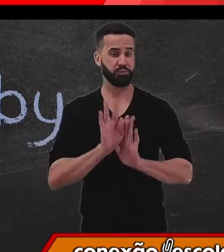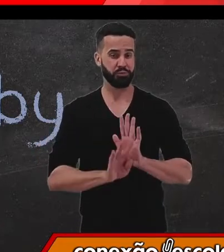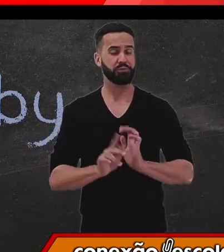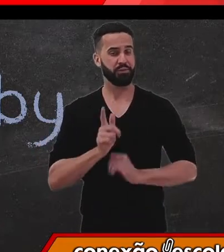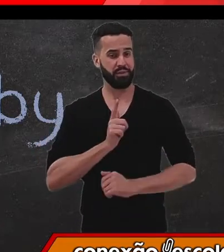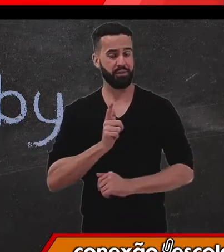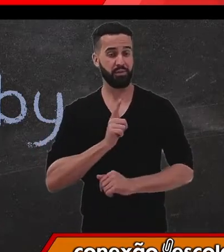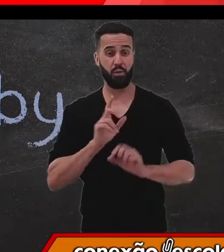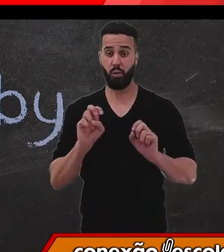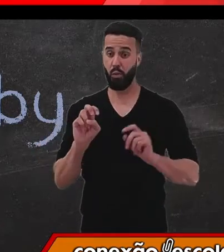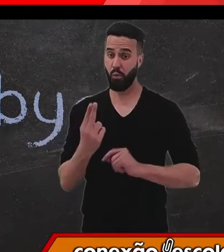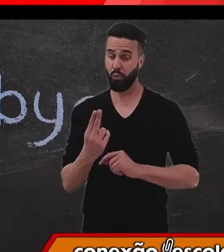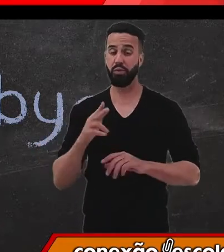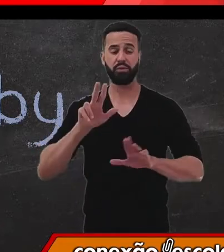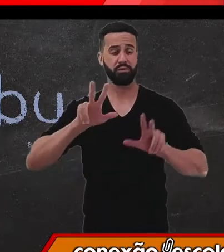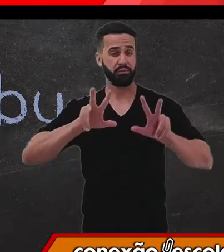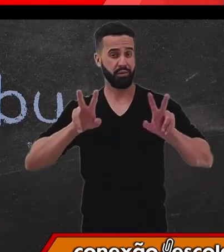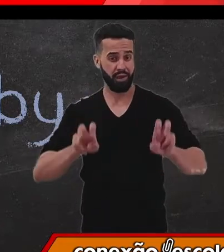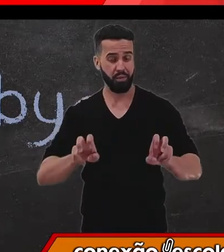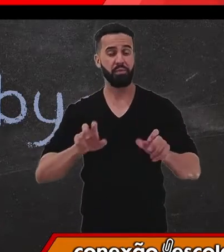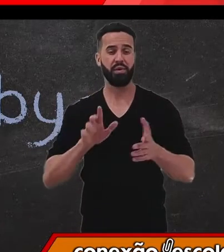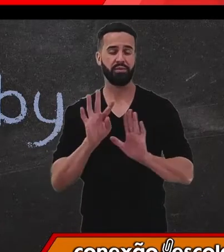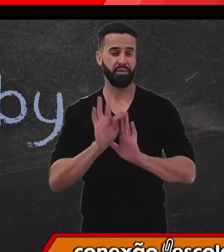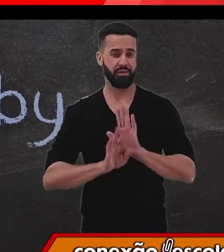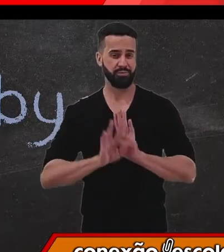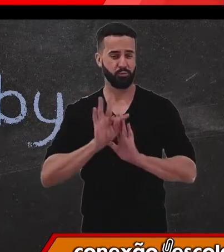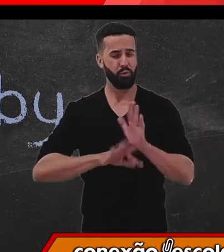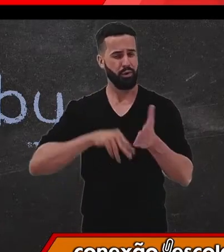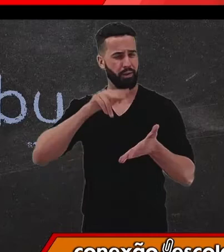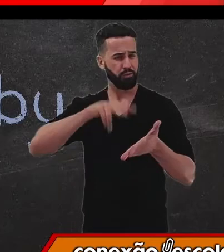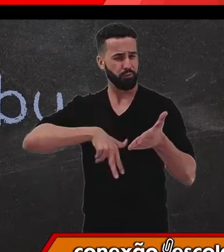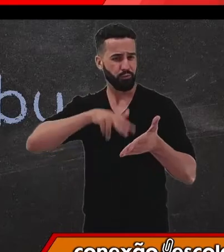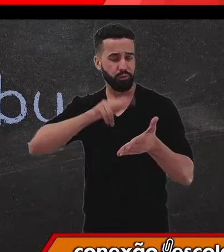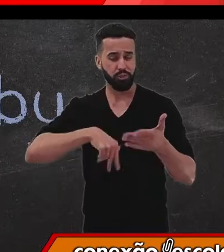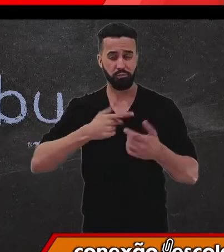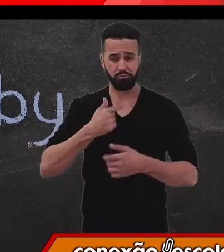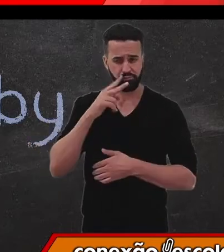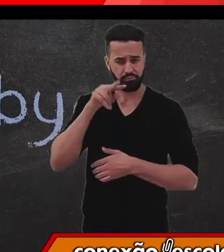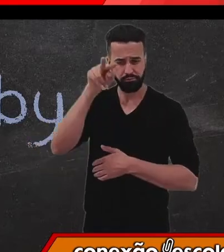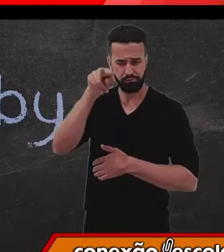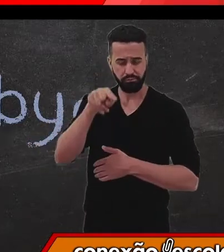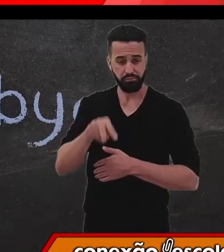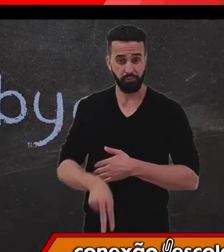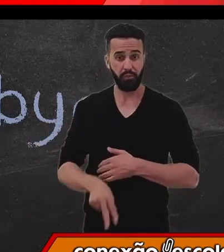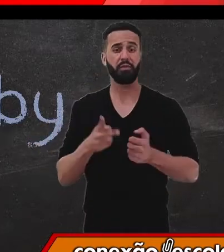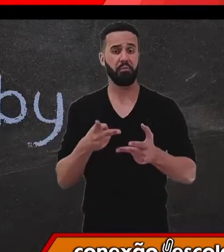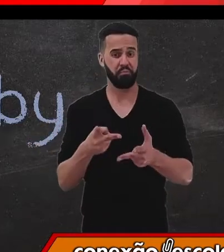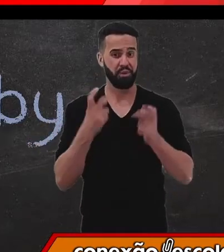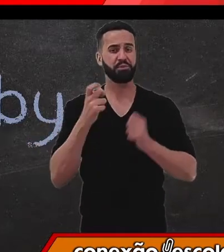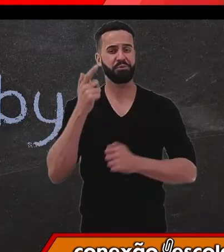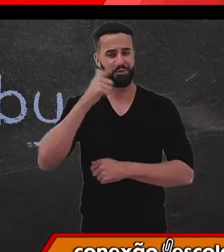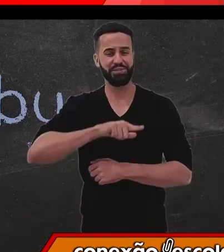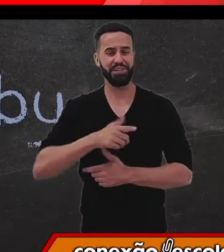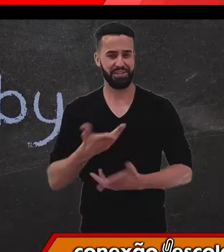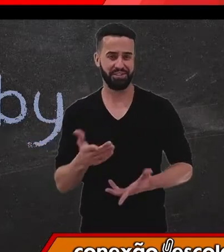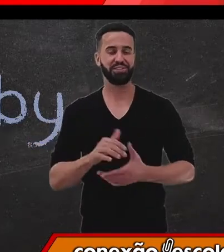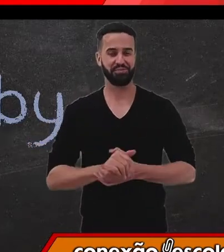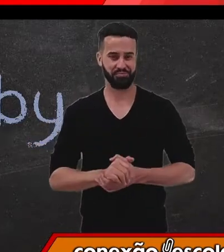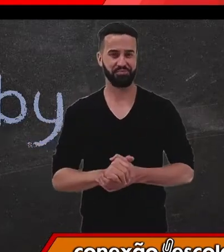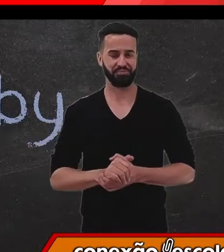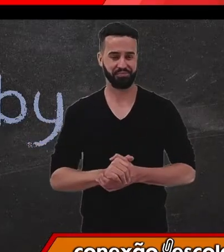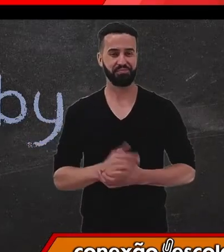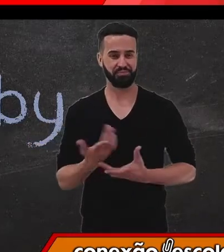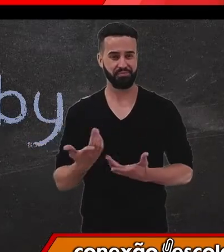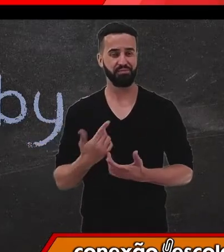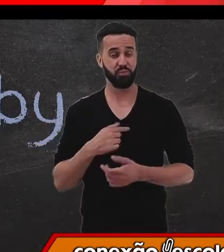mesmo o tema daquele texto. Uma leitura rápida, uma passada de olhos te ajuda e ela se refere